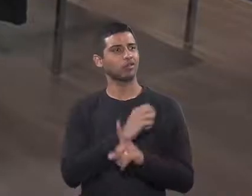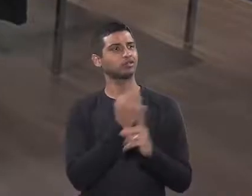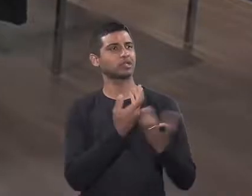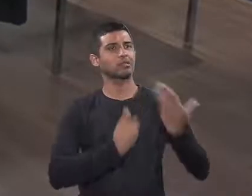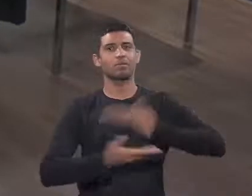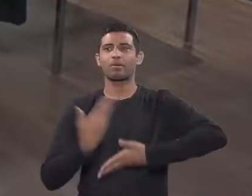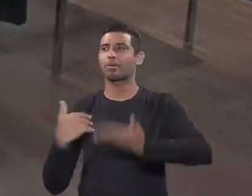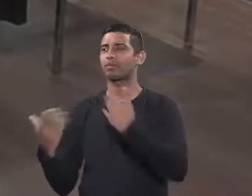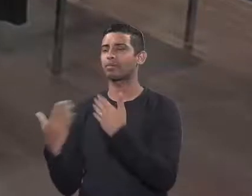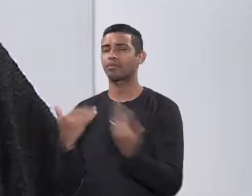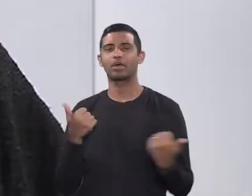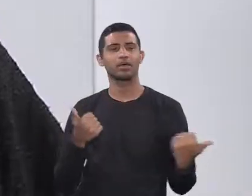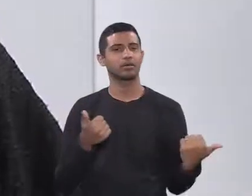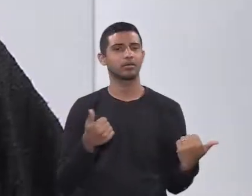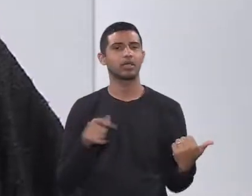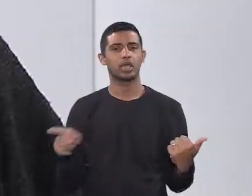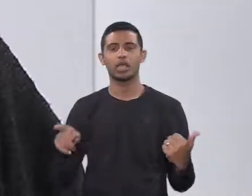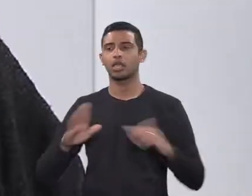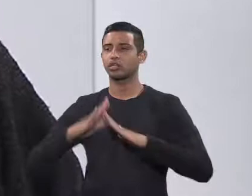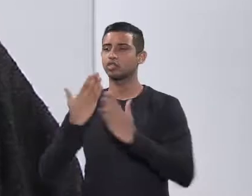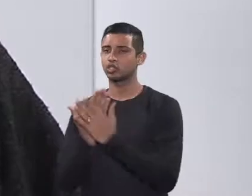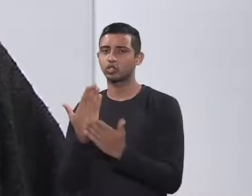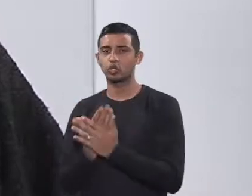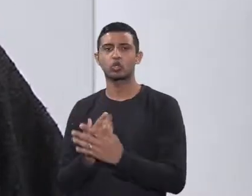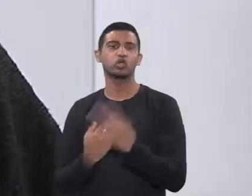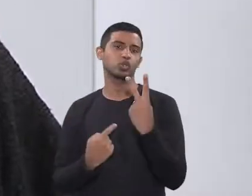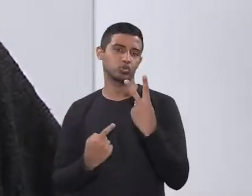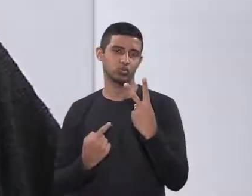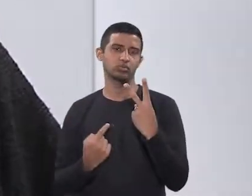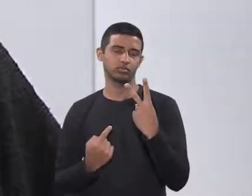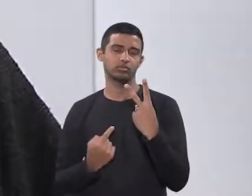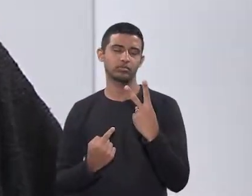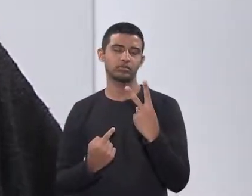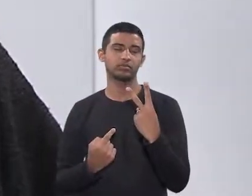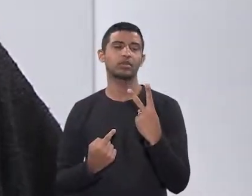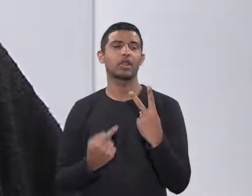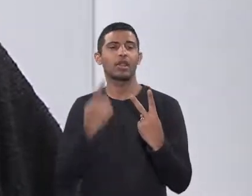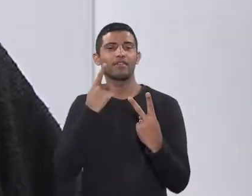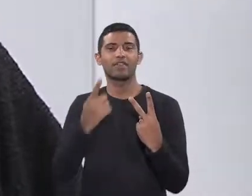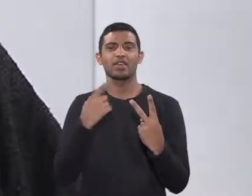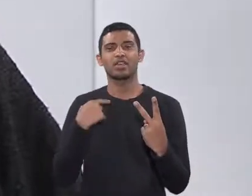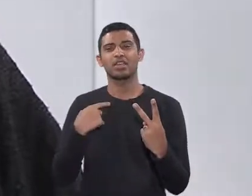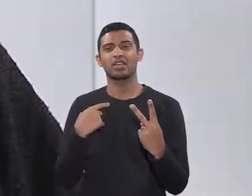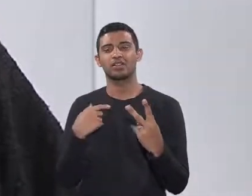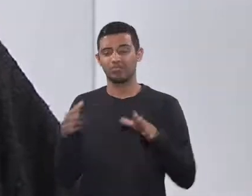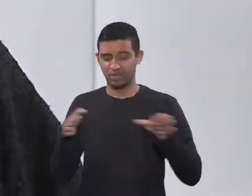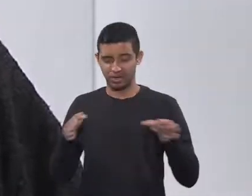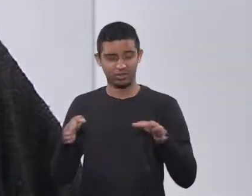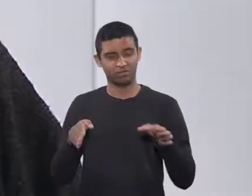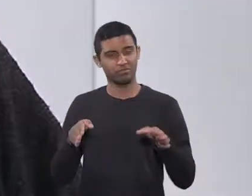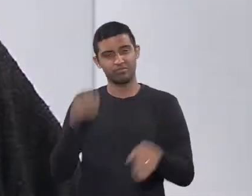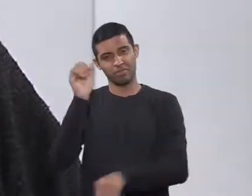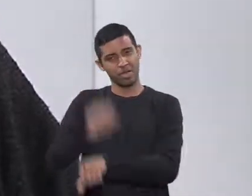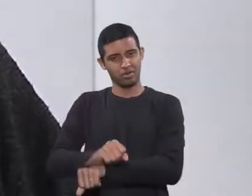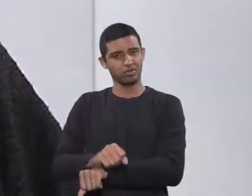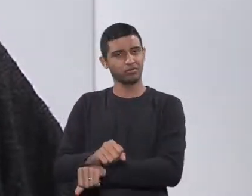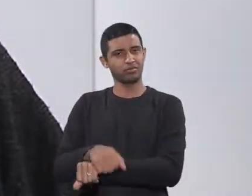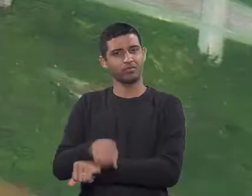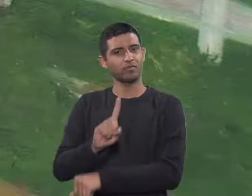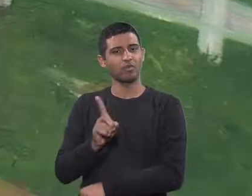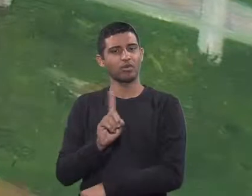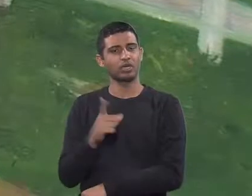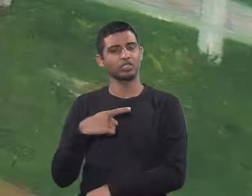sociedade? Ele estudou em 2 escolas, ele ficou um período sem frequentar a escola. Ele estudou em 2